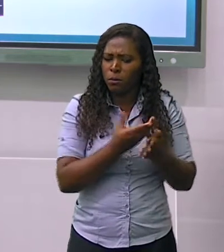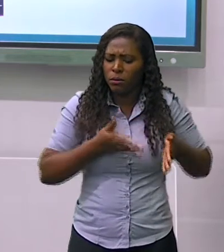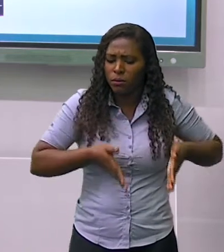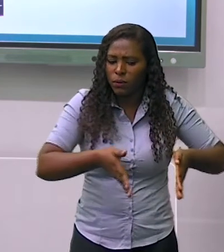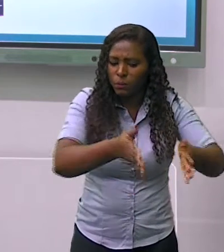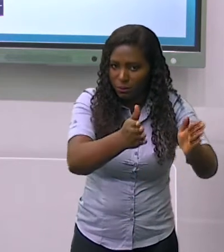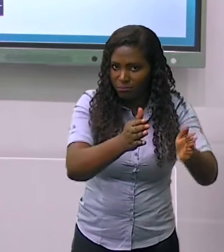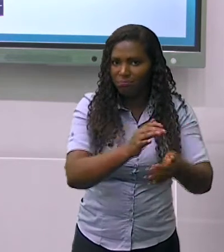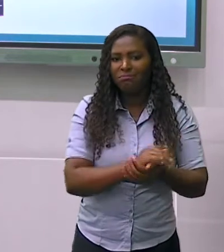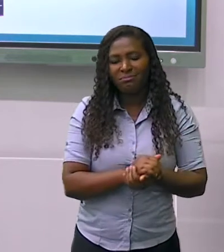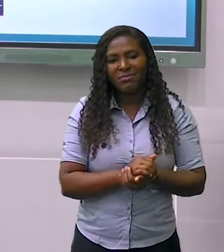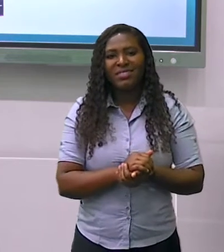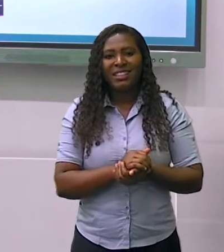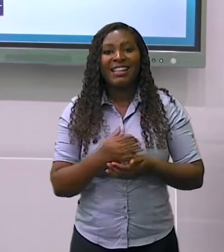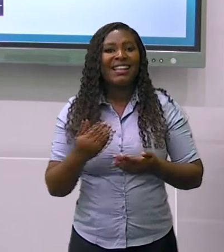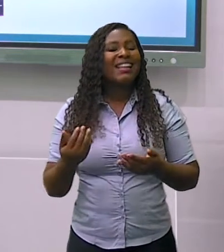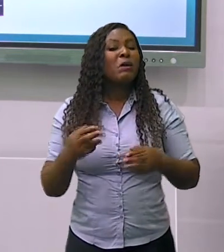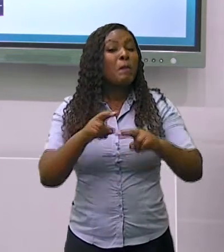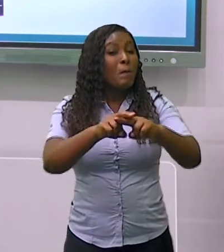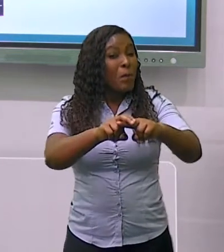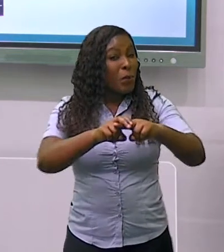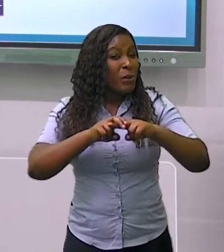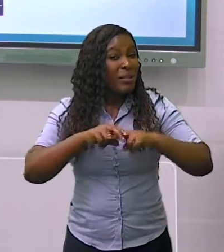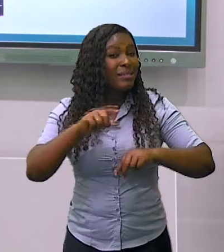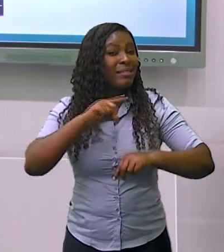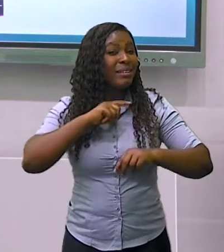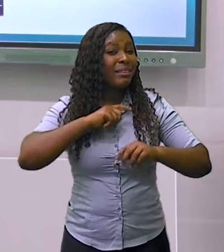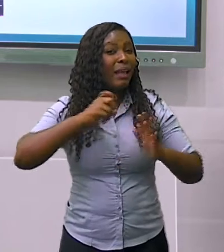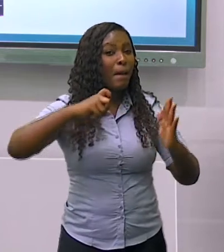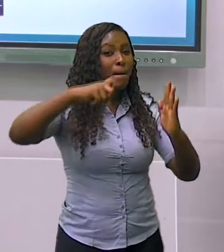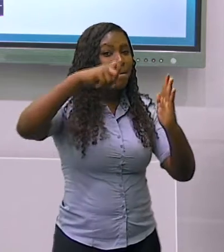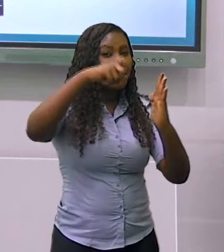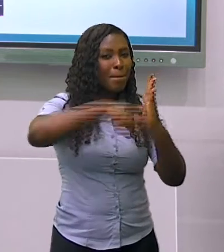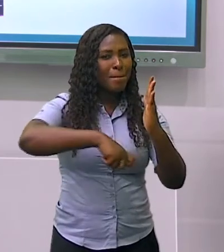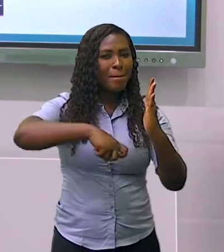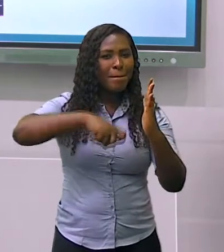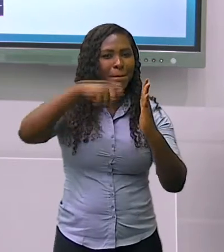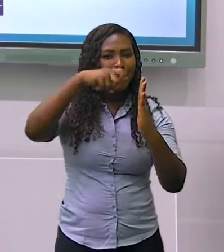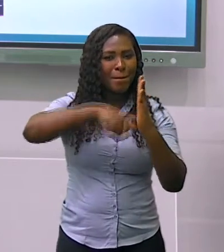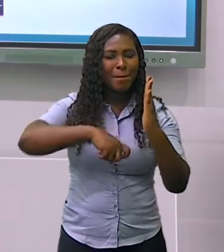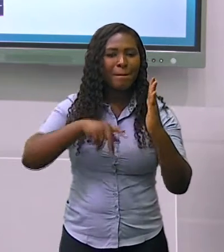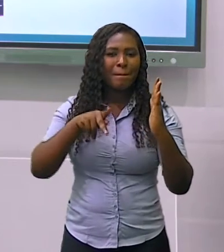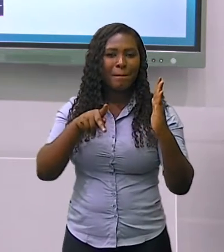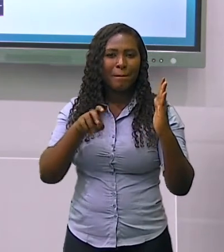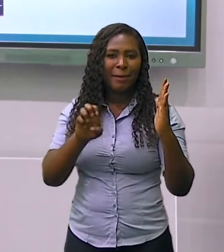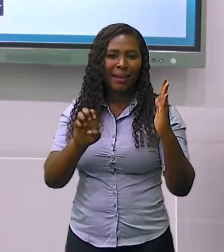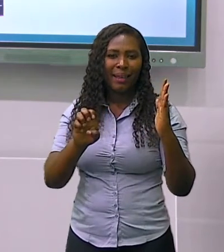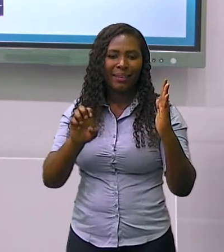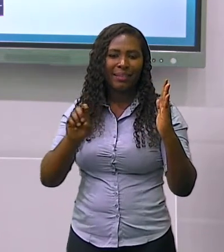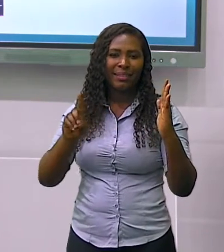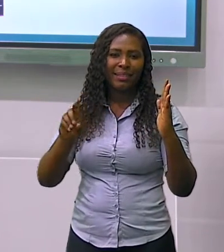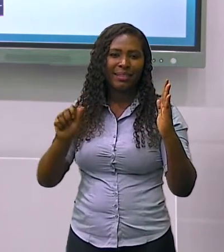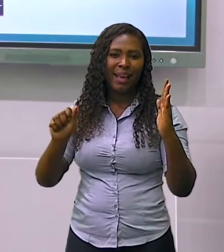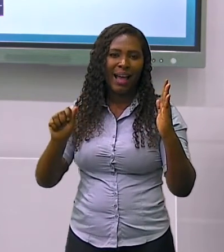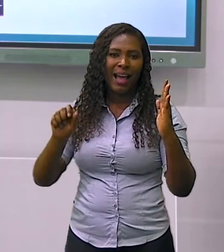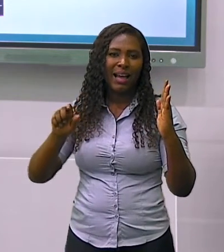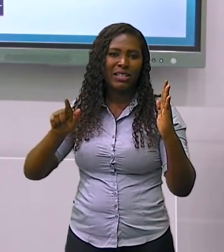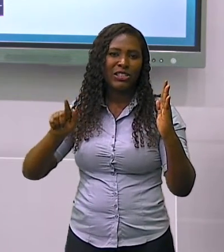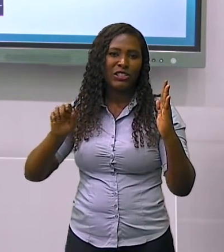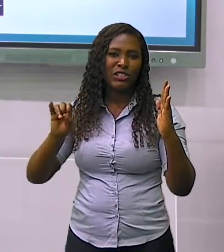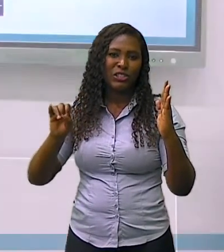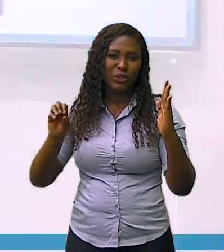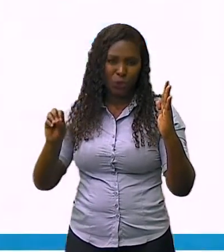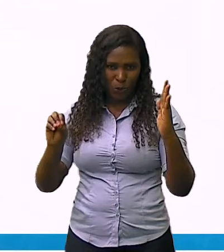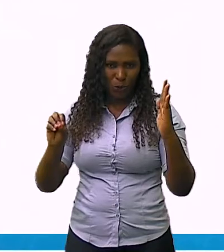os pedágios. Você já passou por alguma área, alguma rodovia, em que teve a cobrança de um